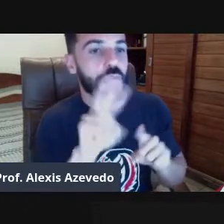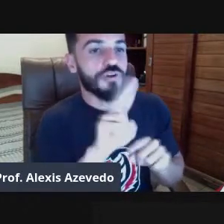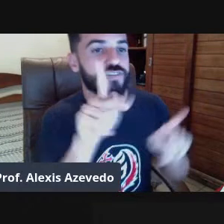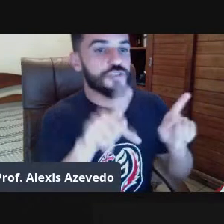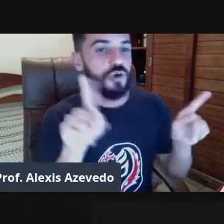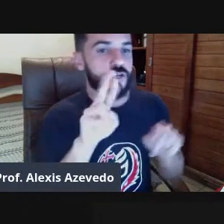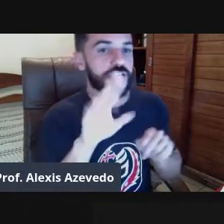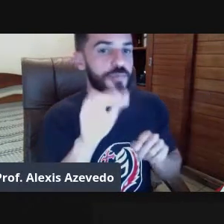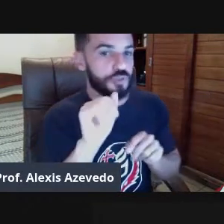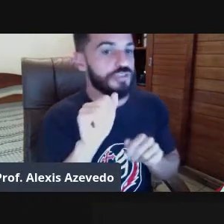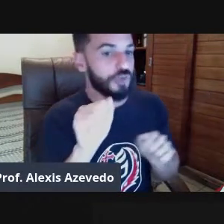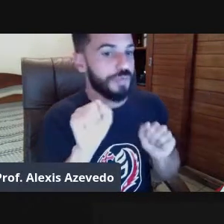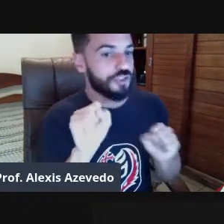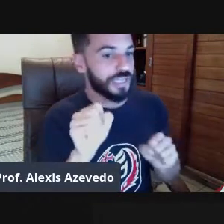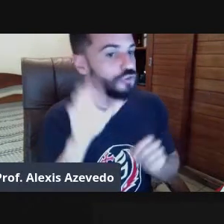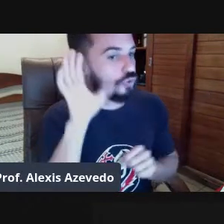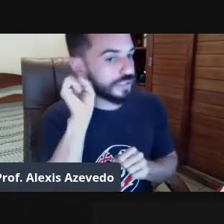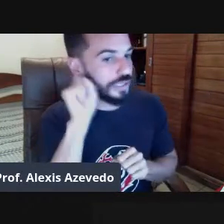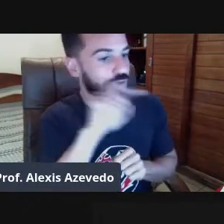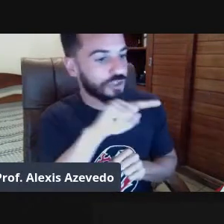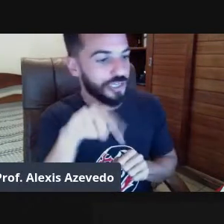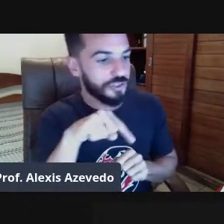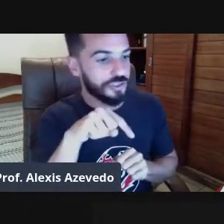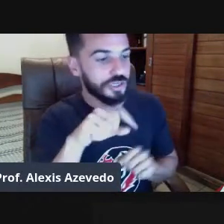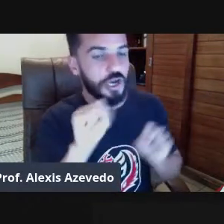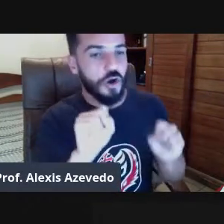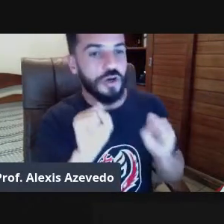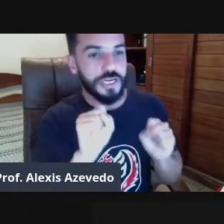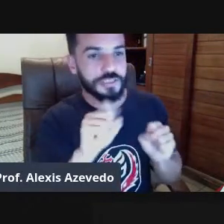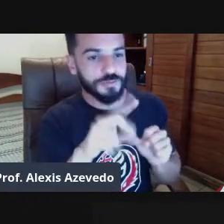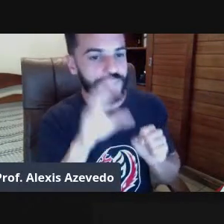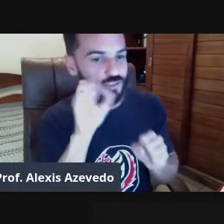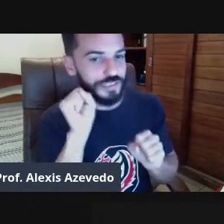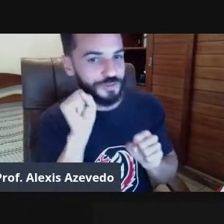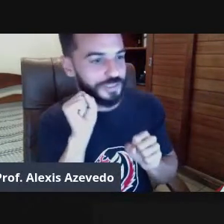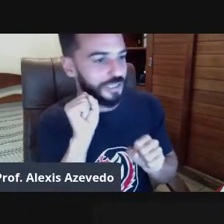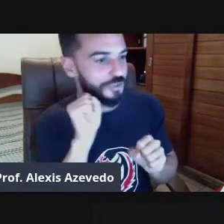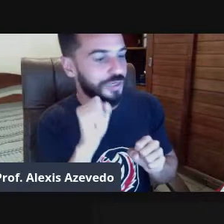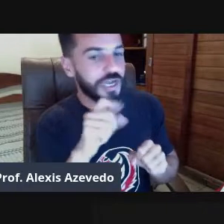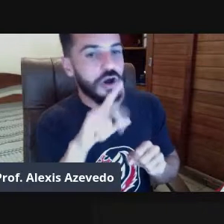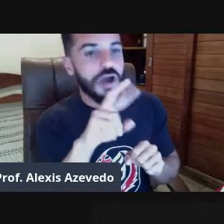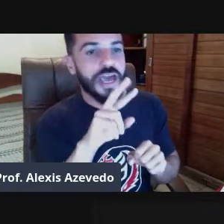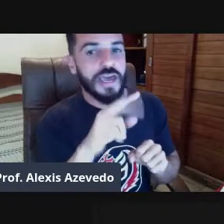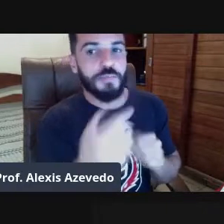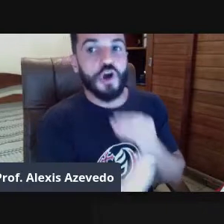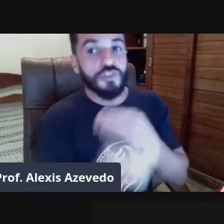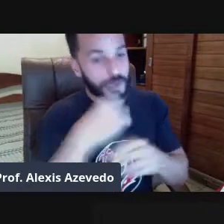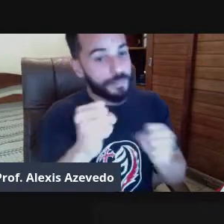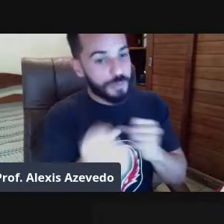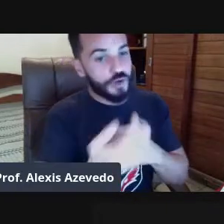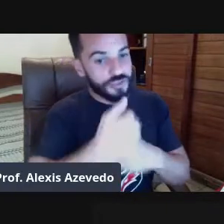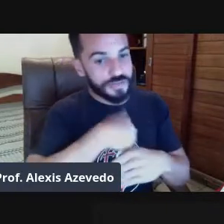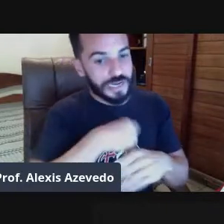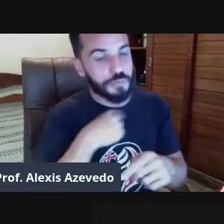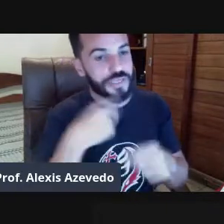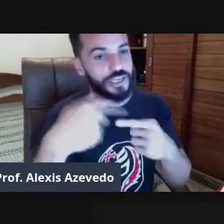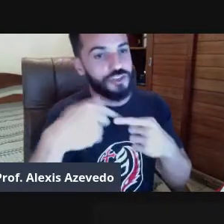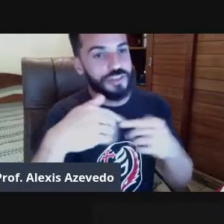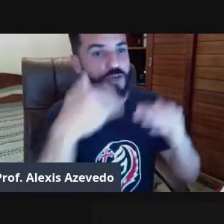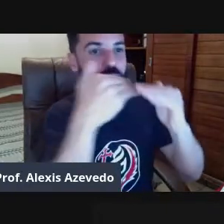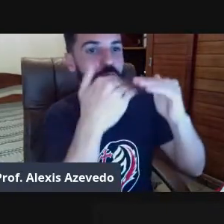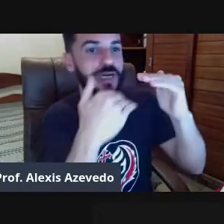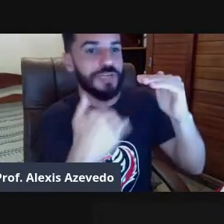Ronan, que possivelmente está escutando a gente. Ronan, se você estiver escutando... Pode